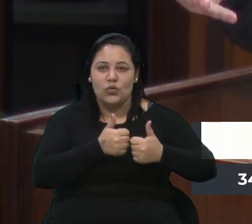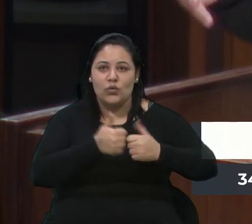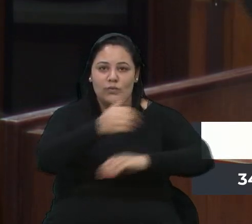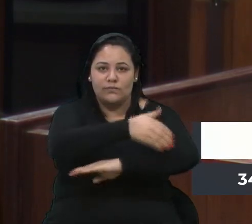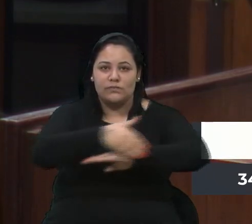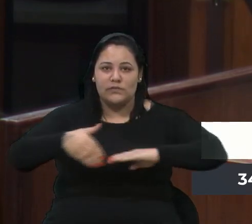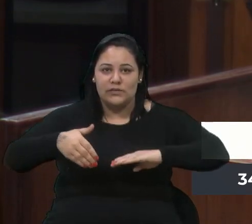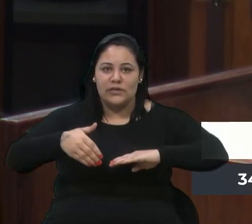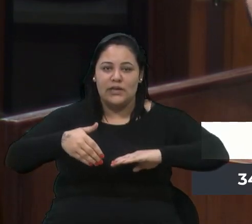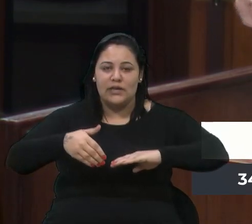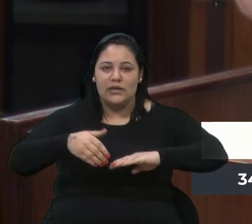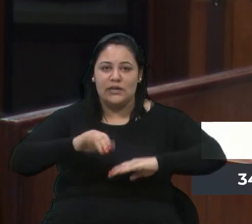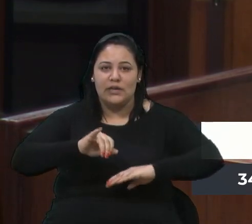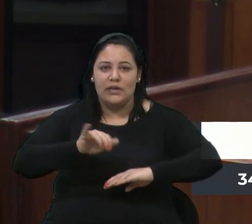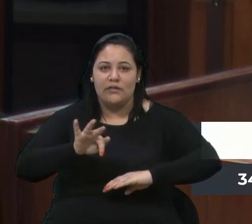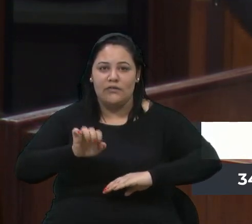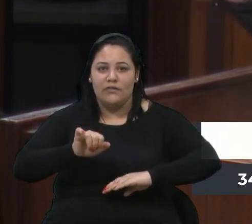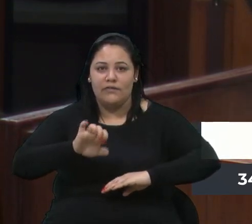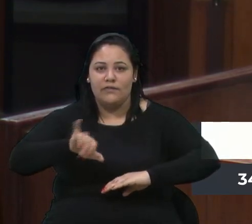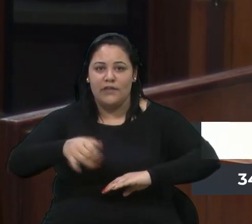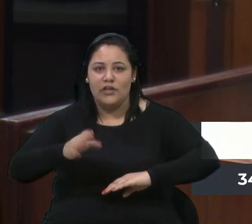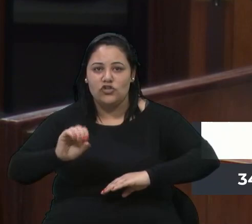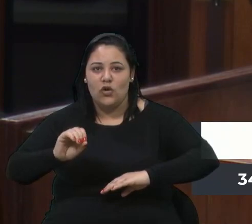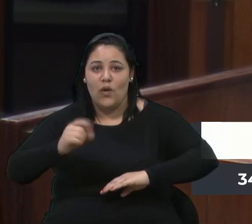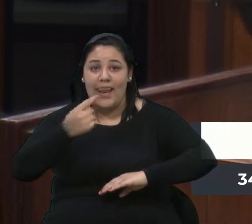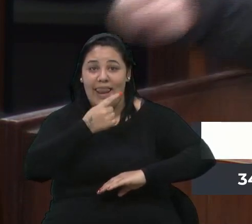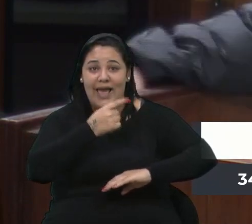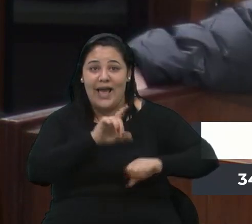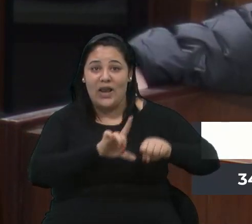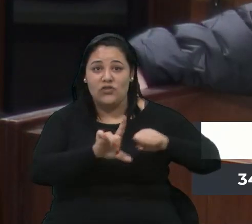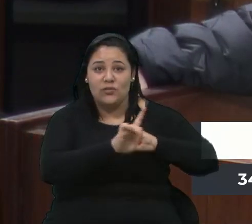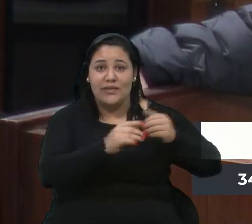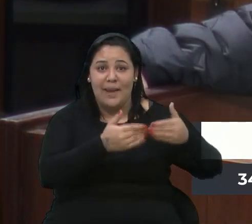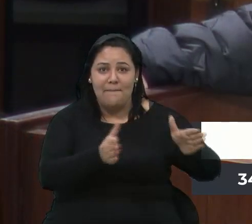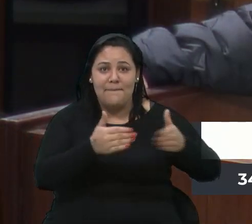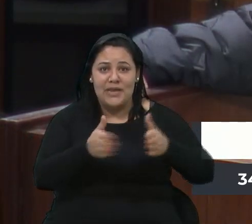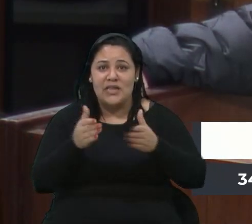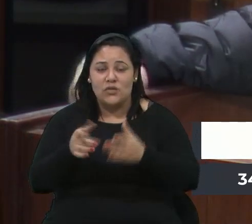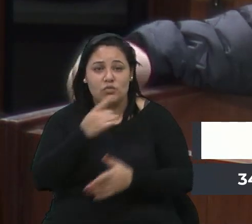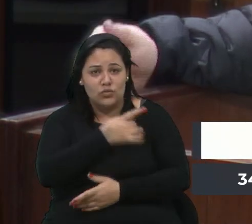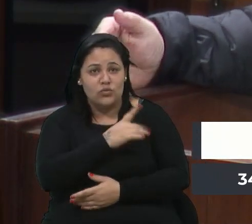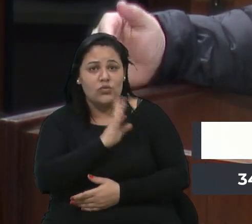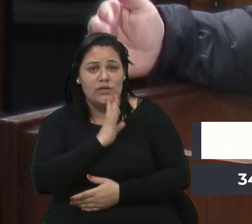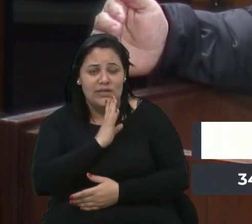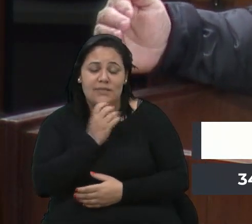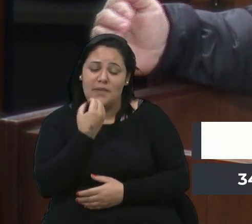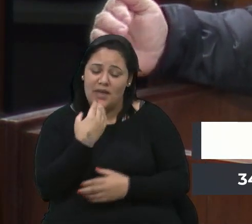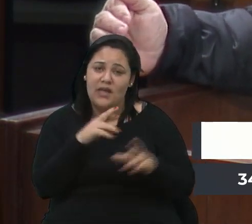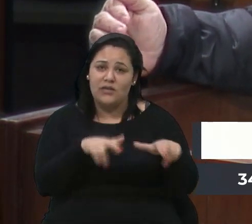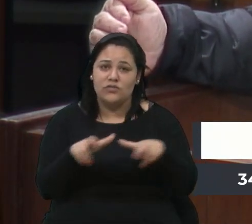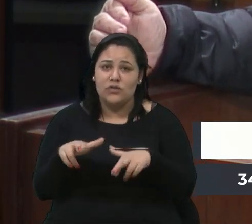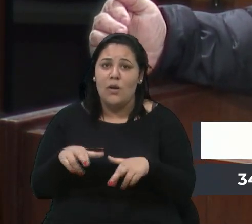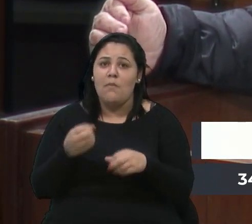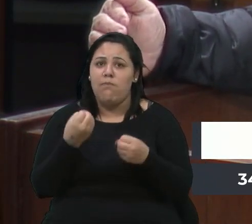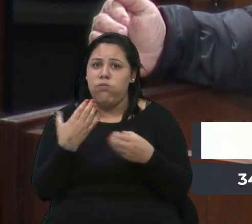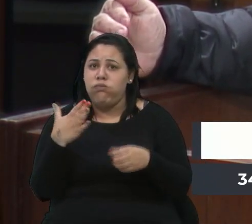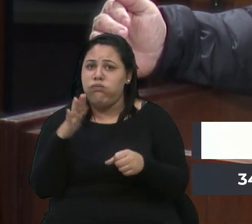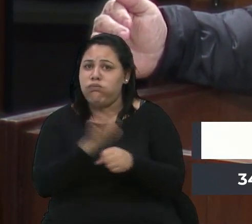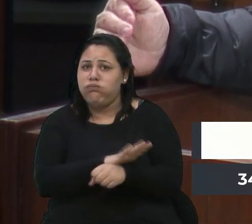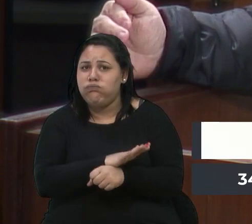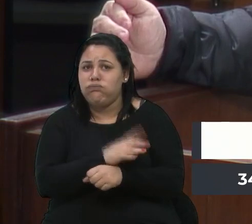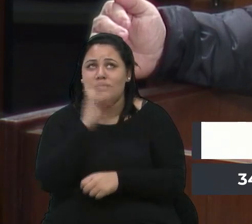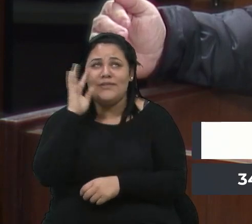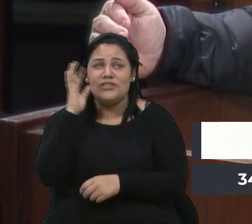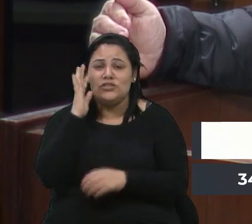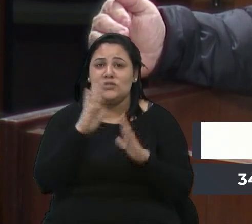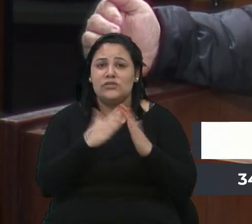Fiuza, vereador Ues, mais loteamentos, o senhor conhece também bem a região, e já está, bom, tu imagina uma escola pequenininha, só